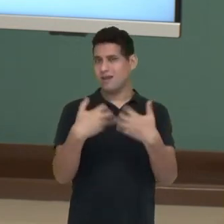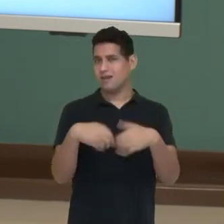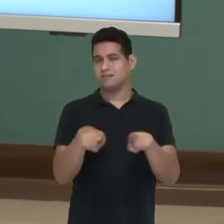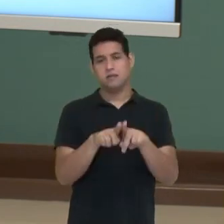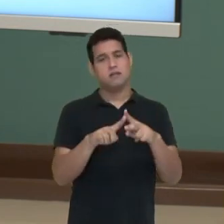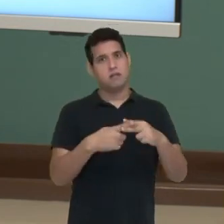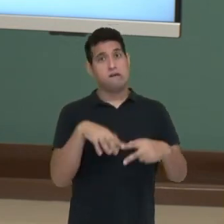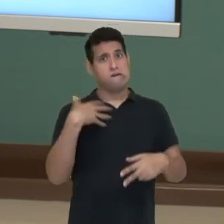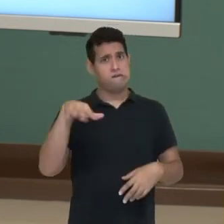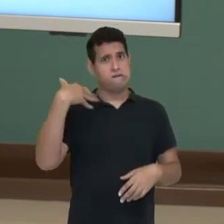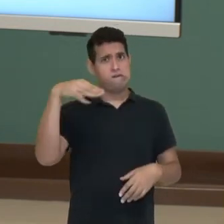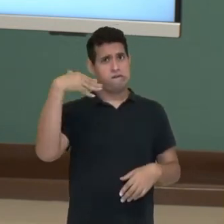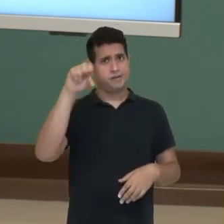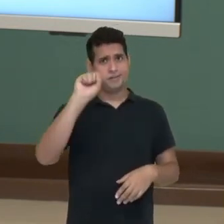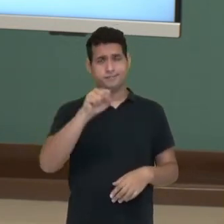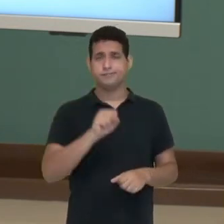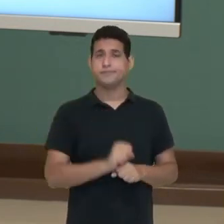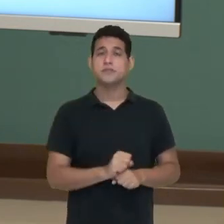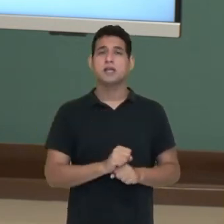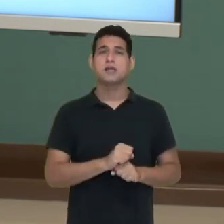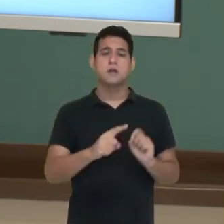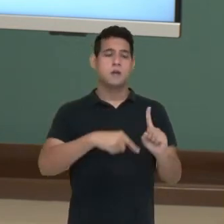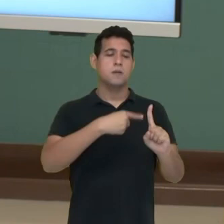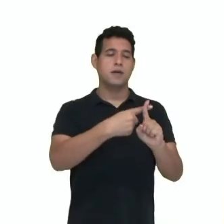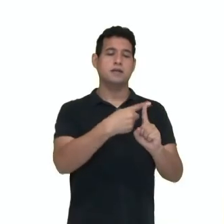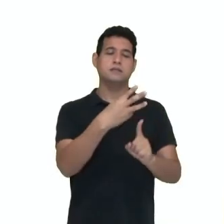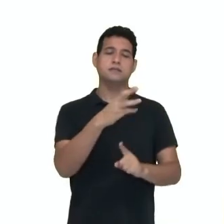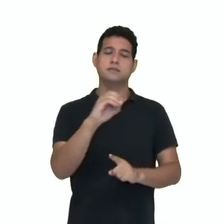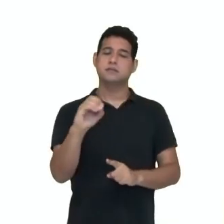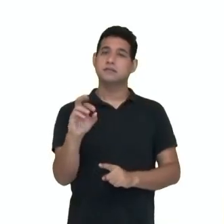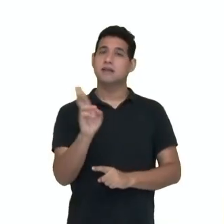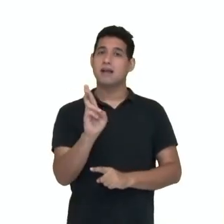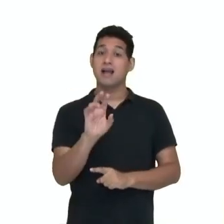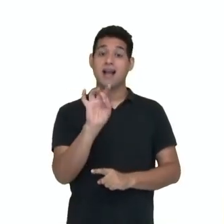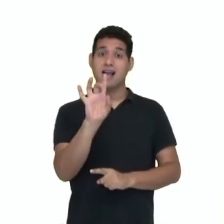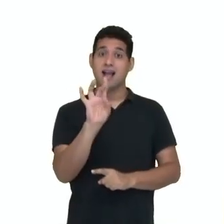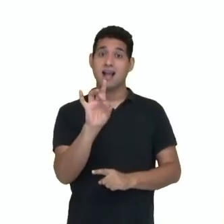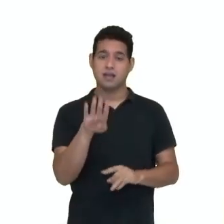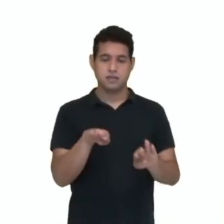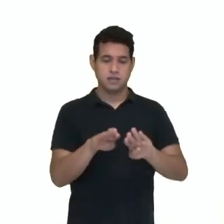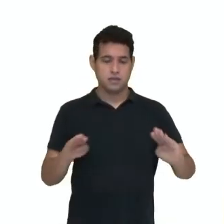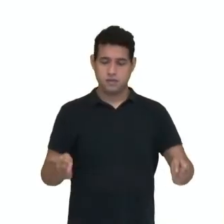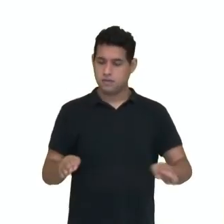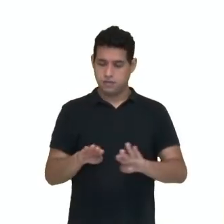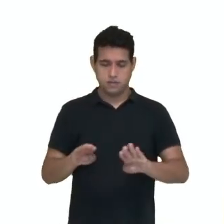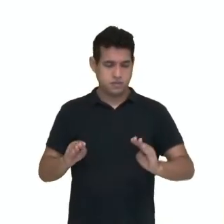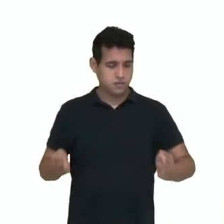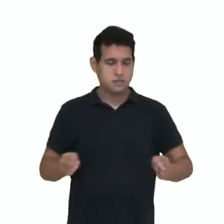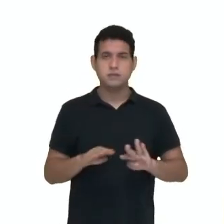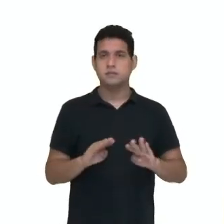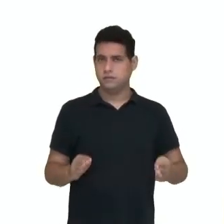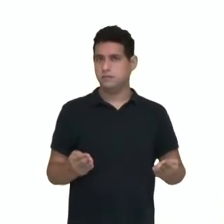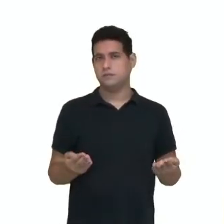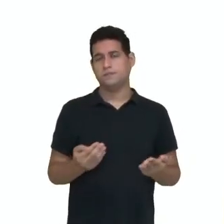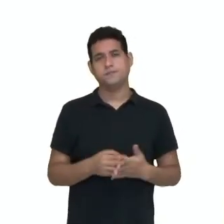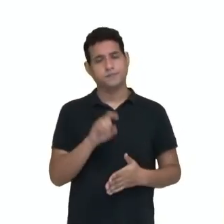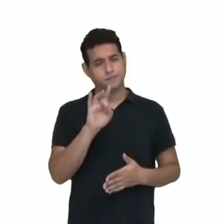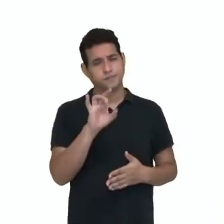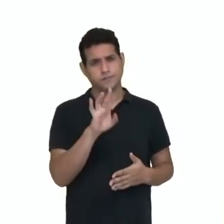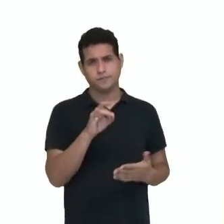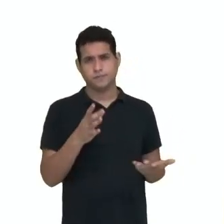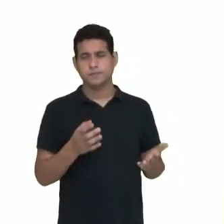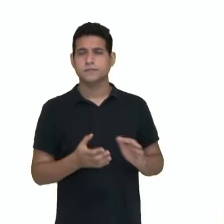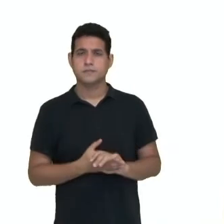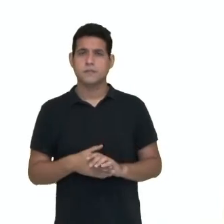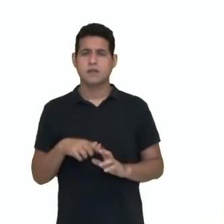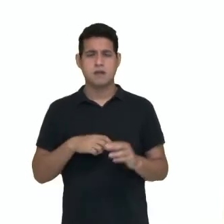que é bem caro, mais 300 reais por mesa. Não é o custo dele? 300 reais por cada mesa